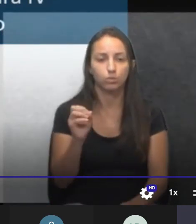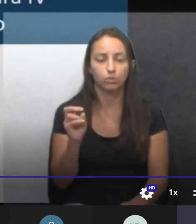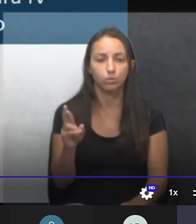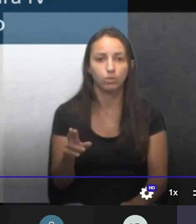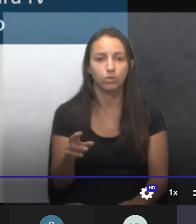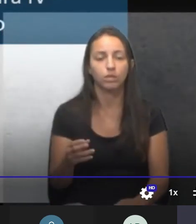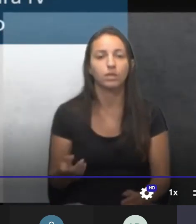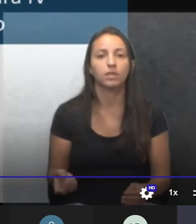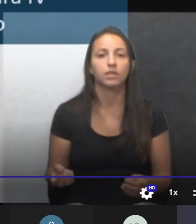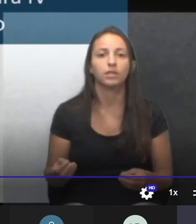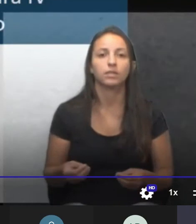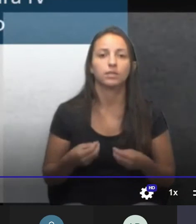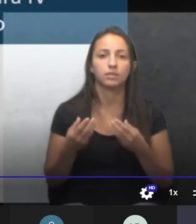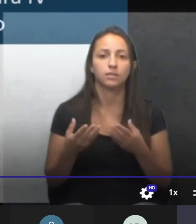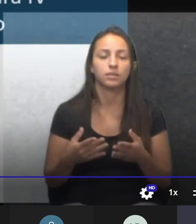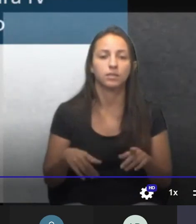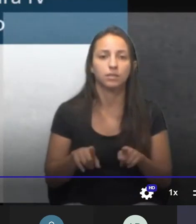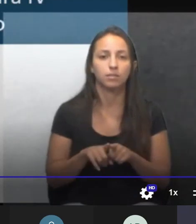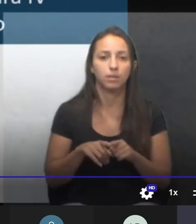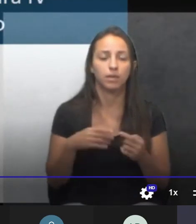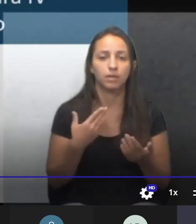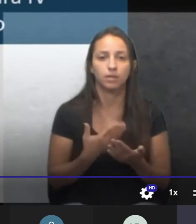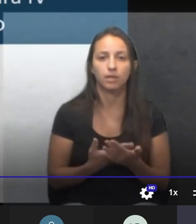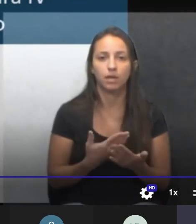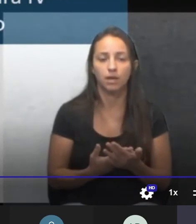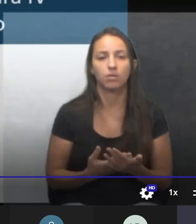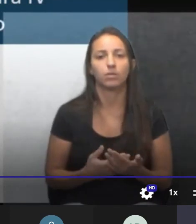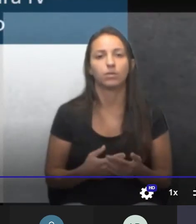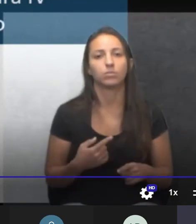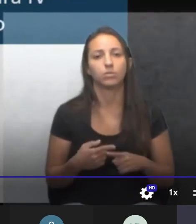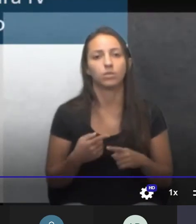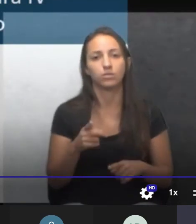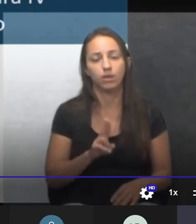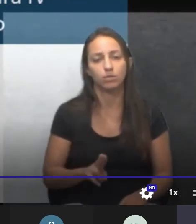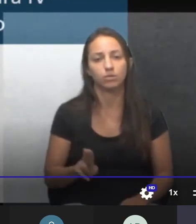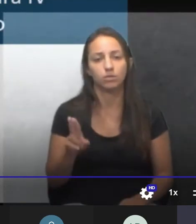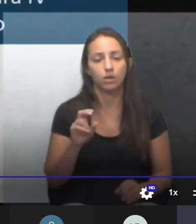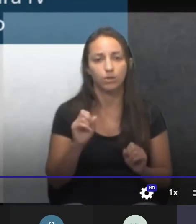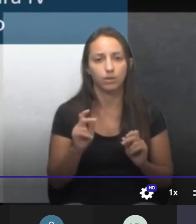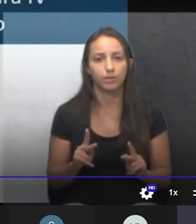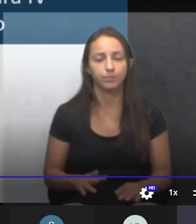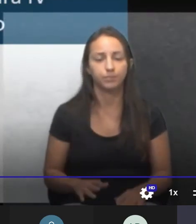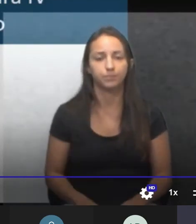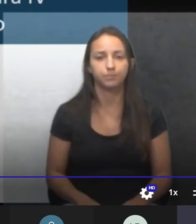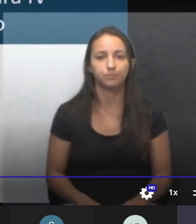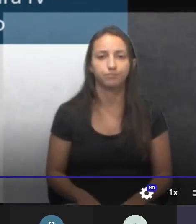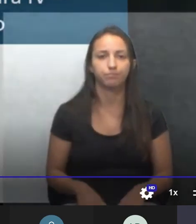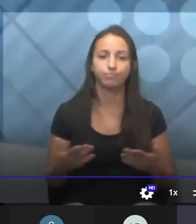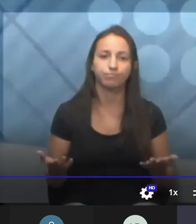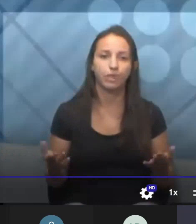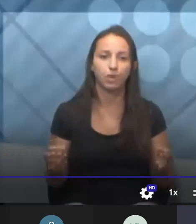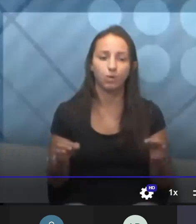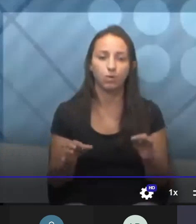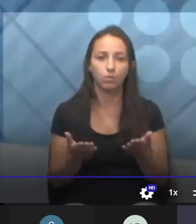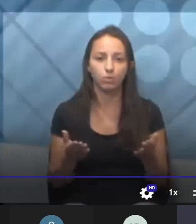e trazer nas aulas seguintes, porque você ainda vai utilizar, tá ok? Então, por hoje é isso.